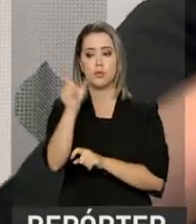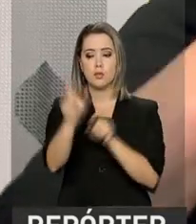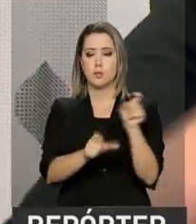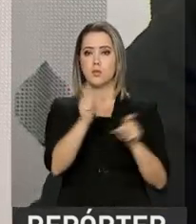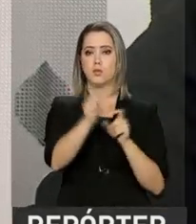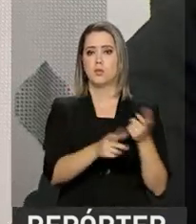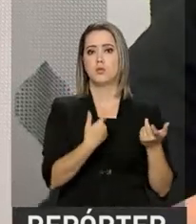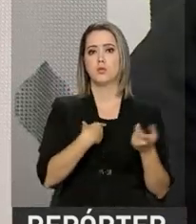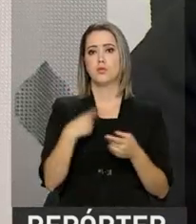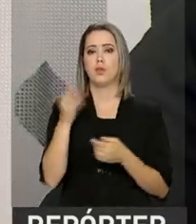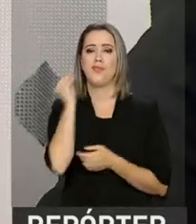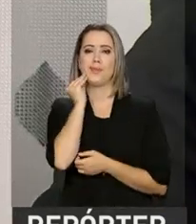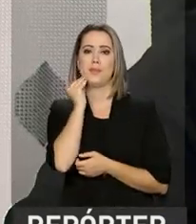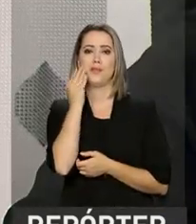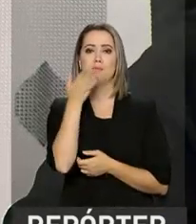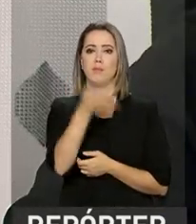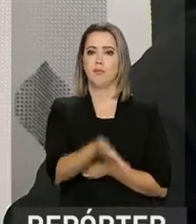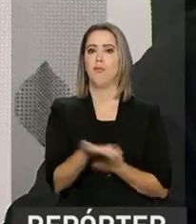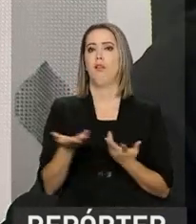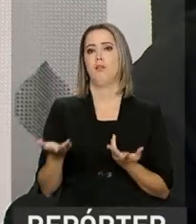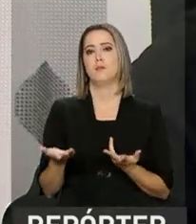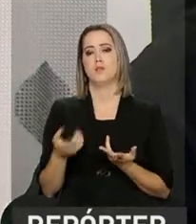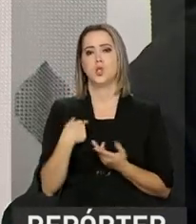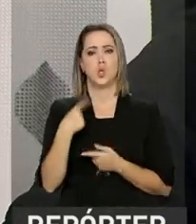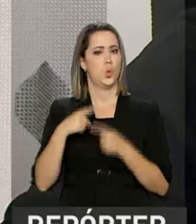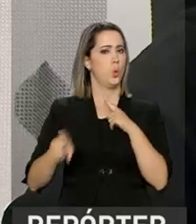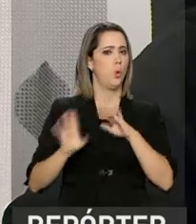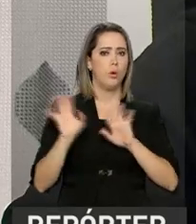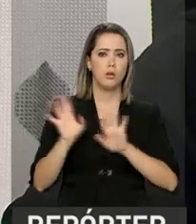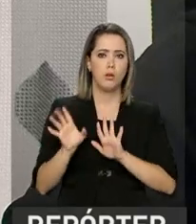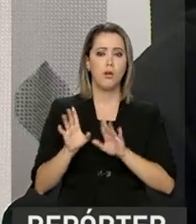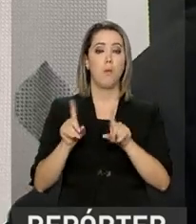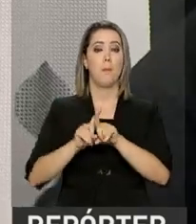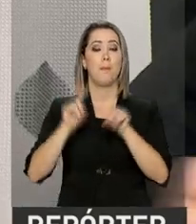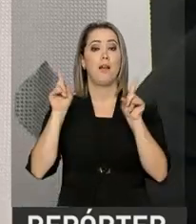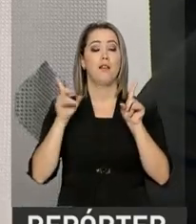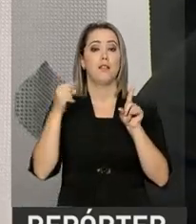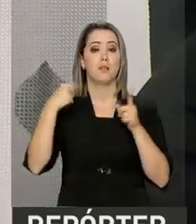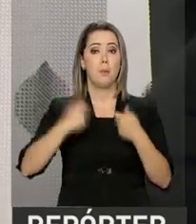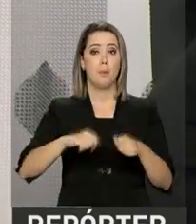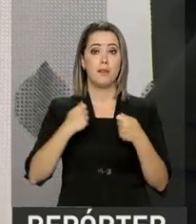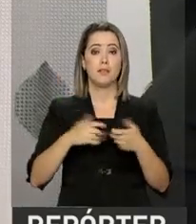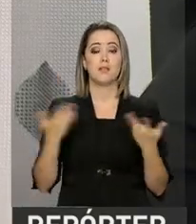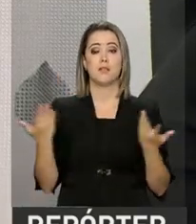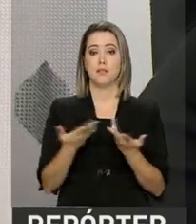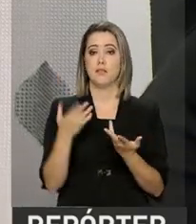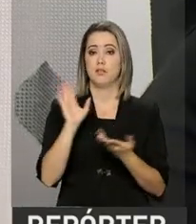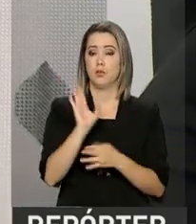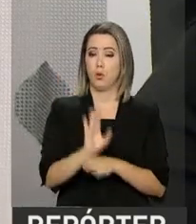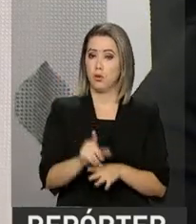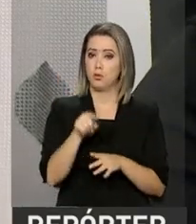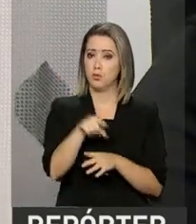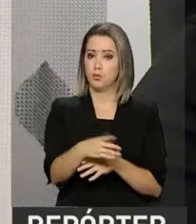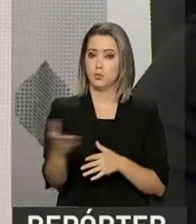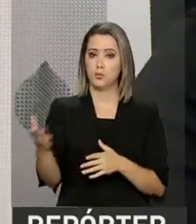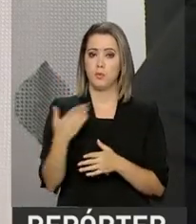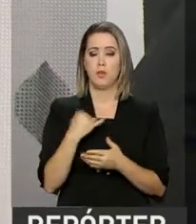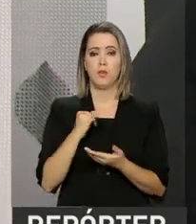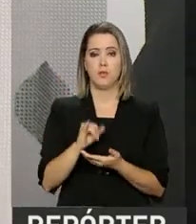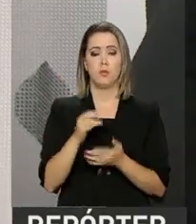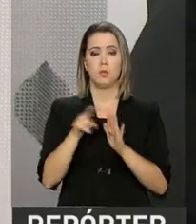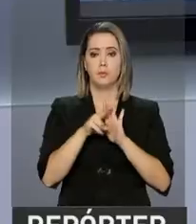pessoas que vão fazer o teste eu não sou contra o teste eu sou contra a forma de fazer sem